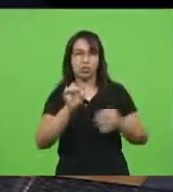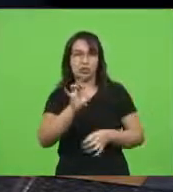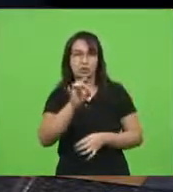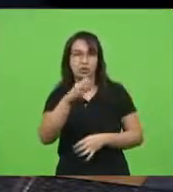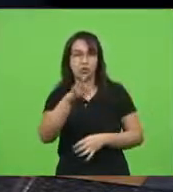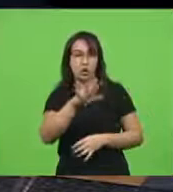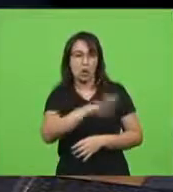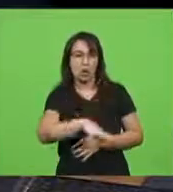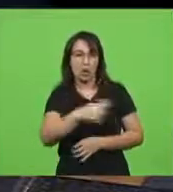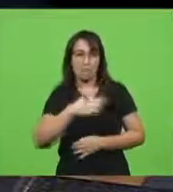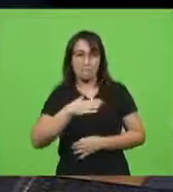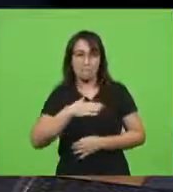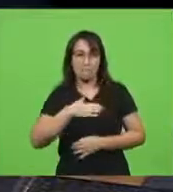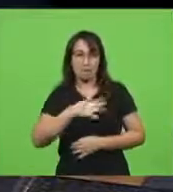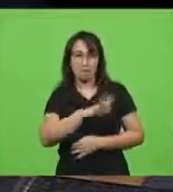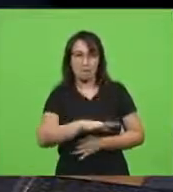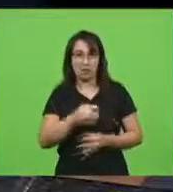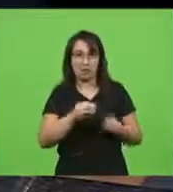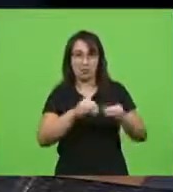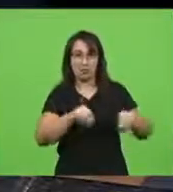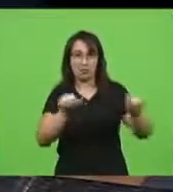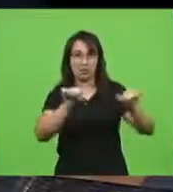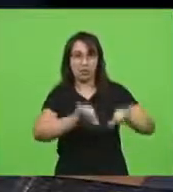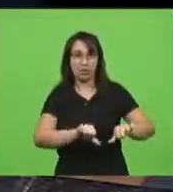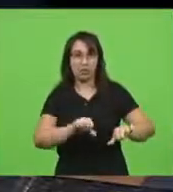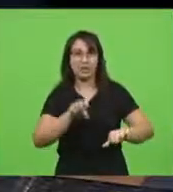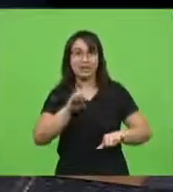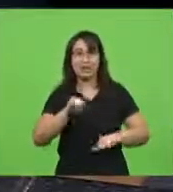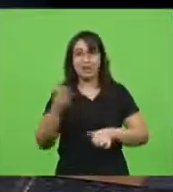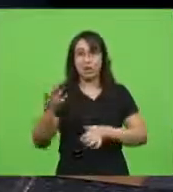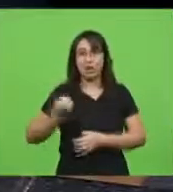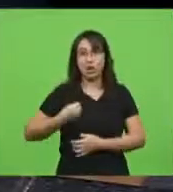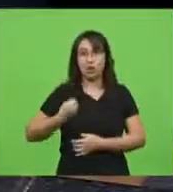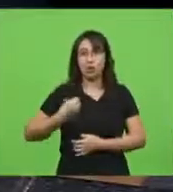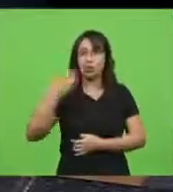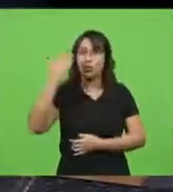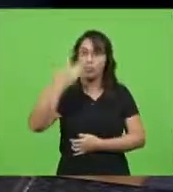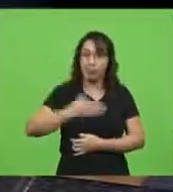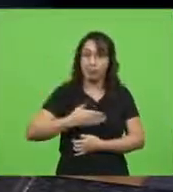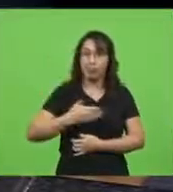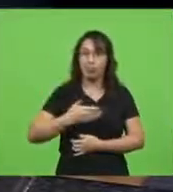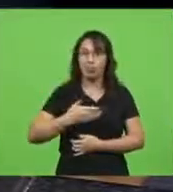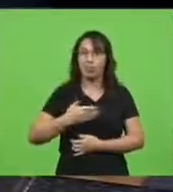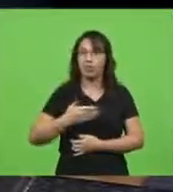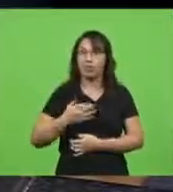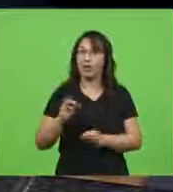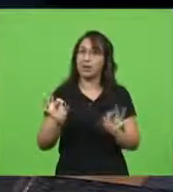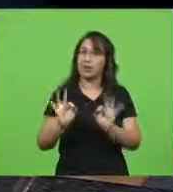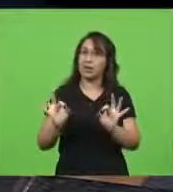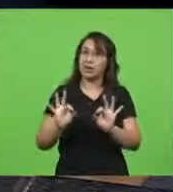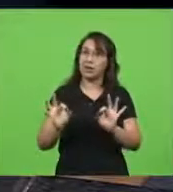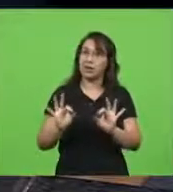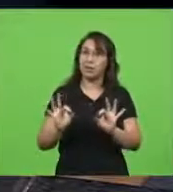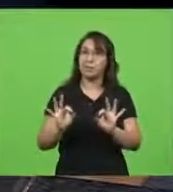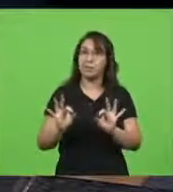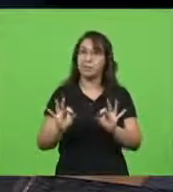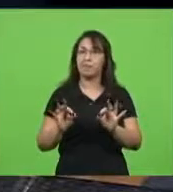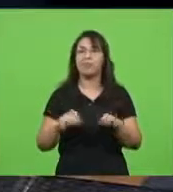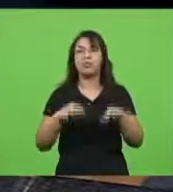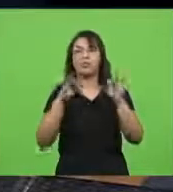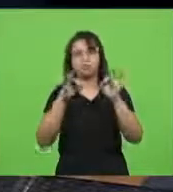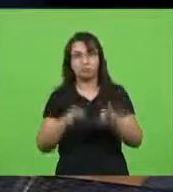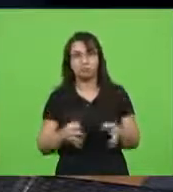está prejudicada, se os números provarem que não está. Eu quero ser justa na minha intervenção, muito